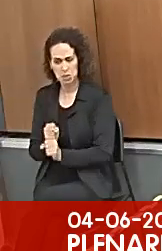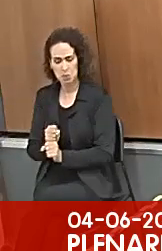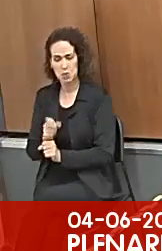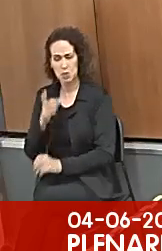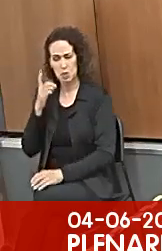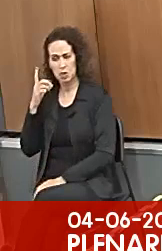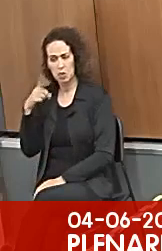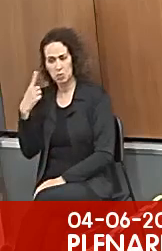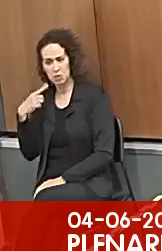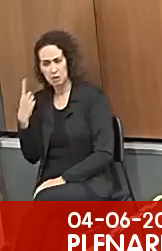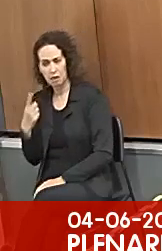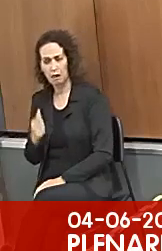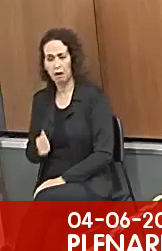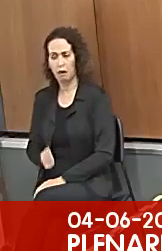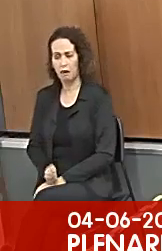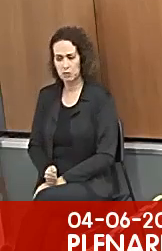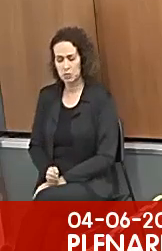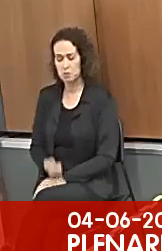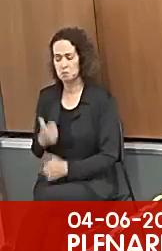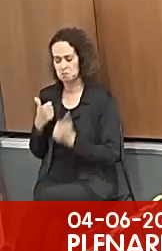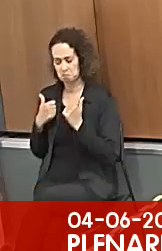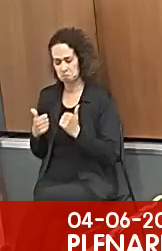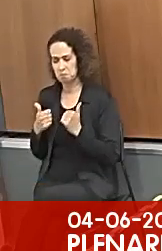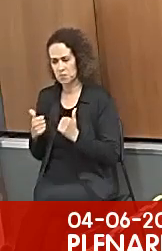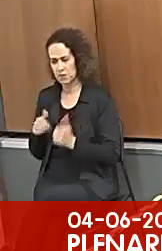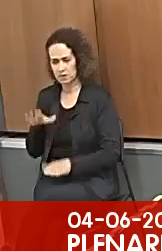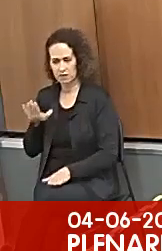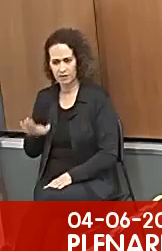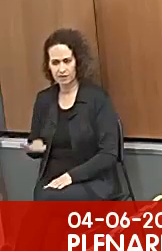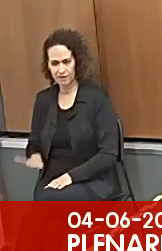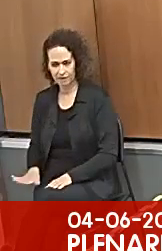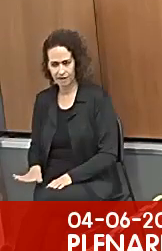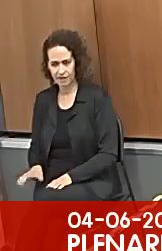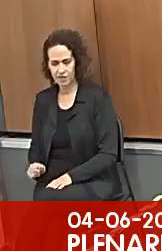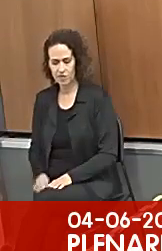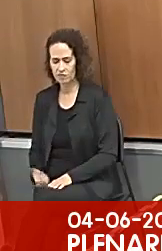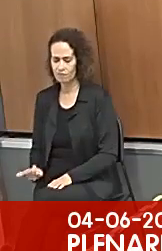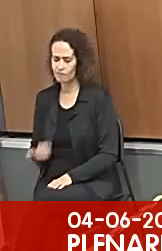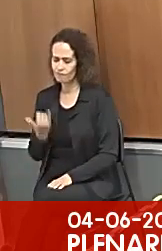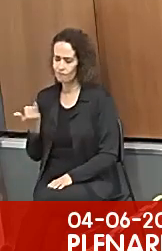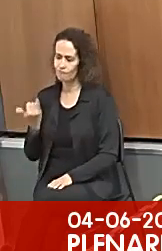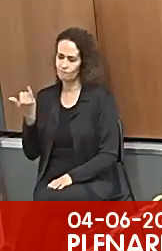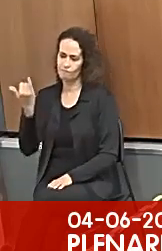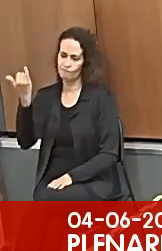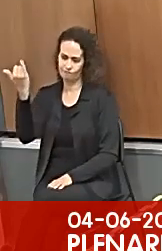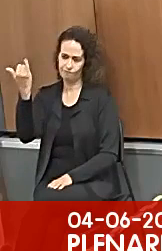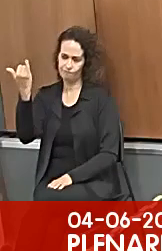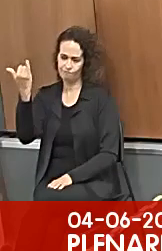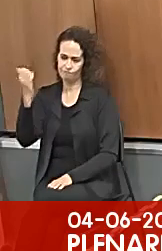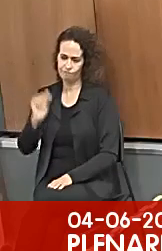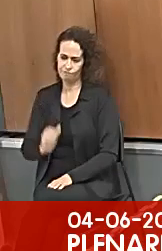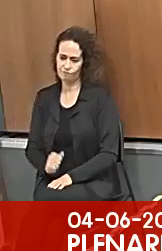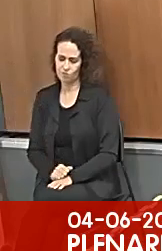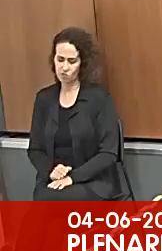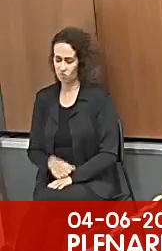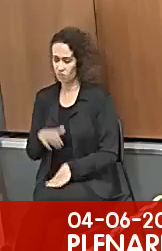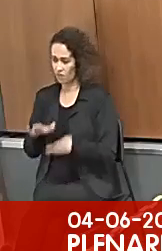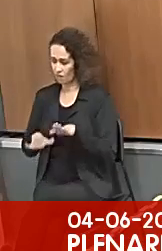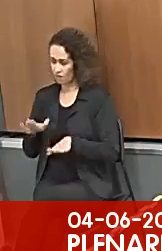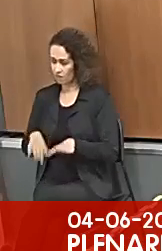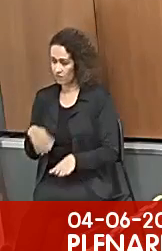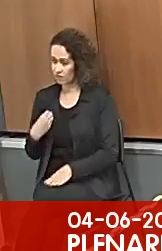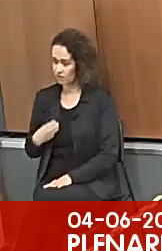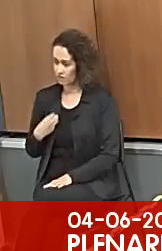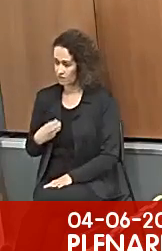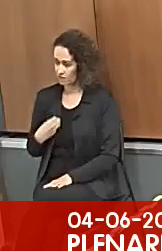5 deputados aqui para prestigiar essa tarde simbólica, mas de uma significância enorme, porque muitas vezes na